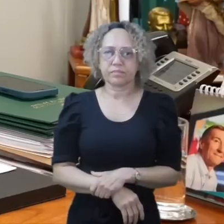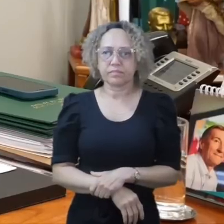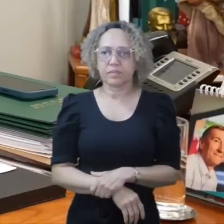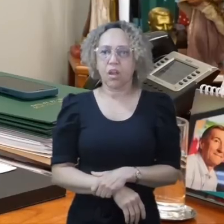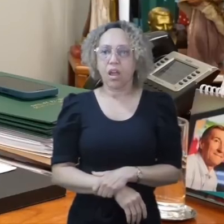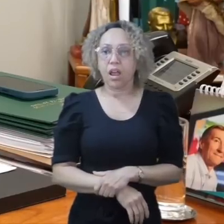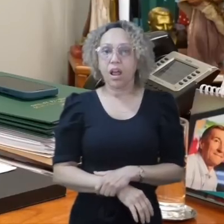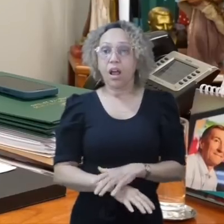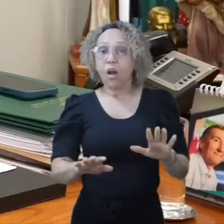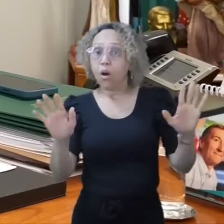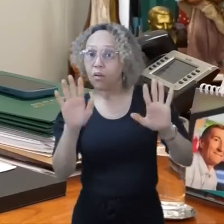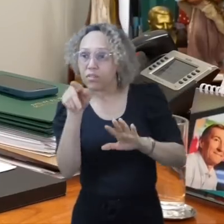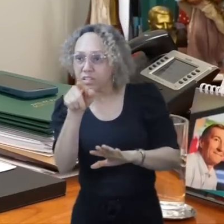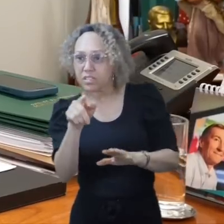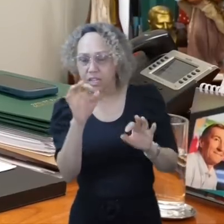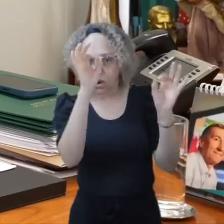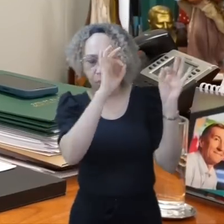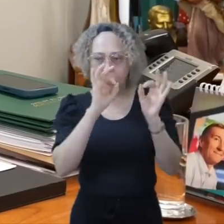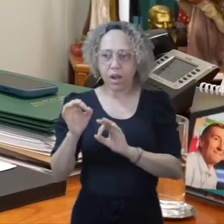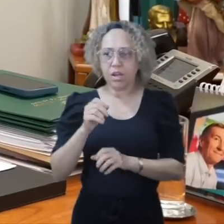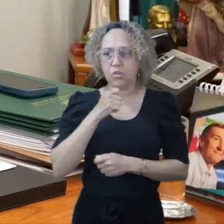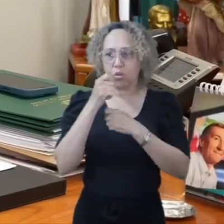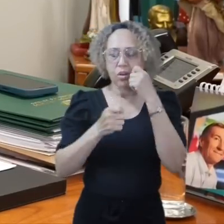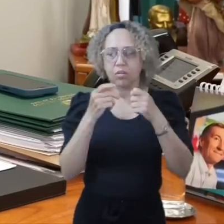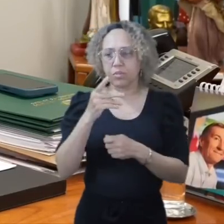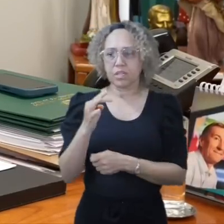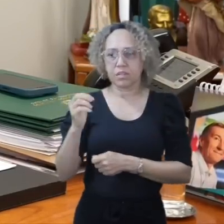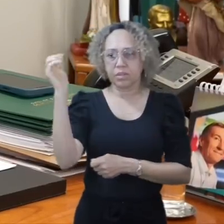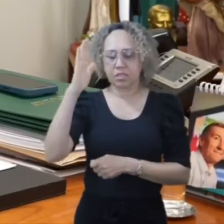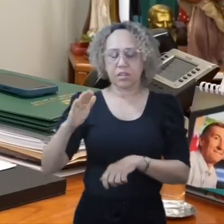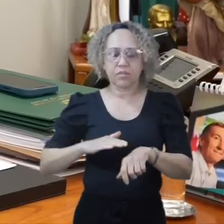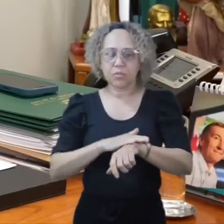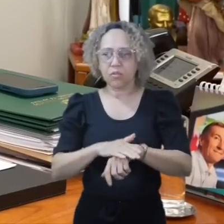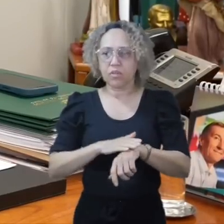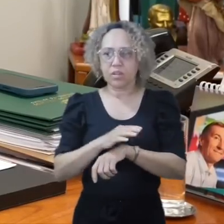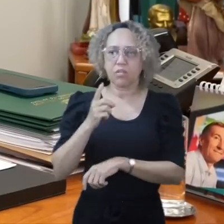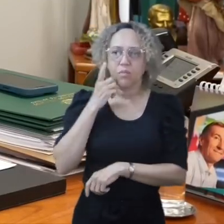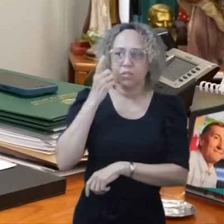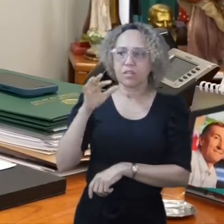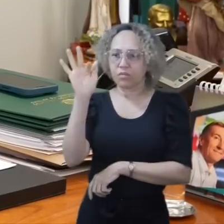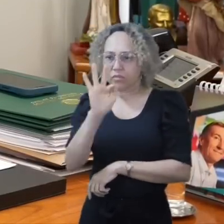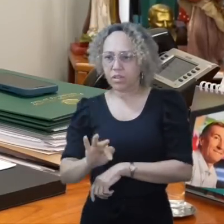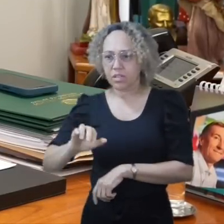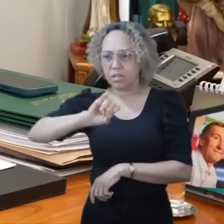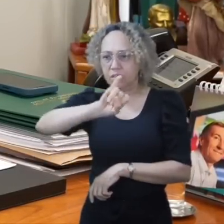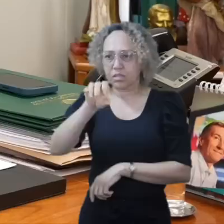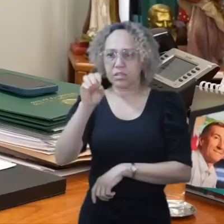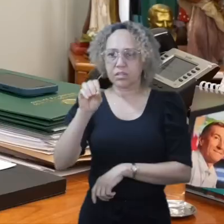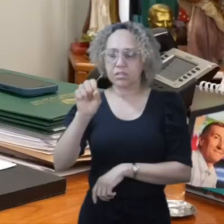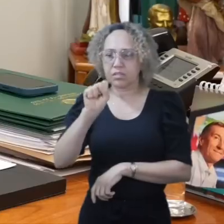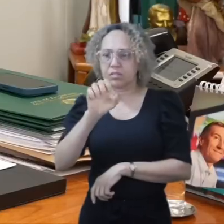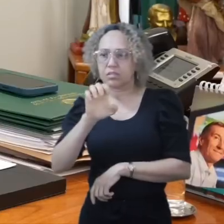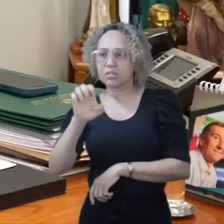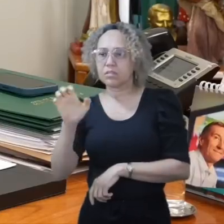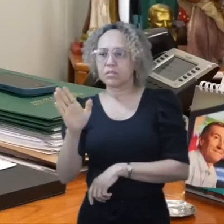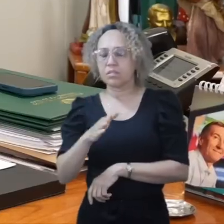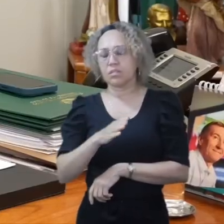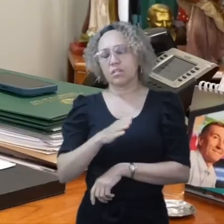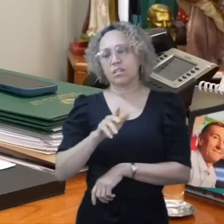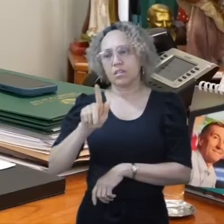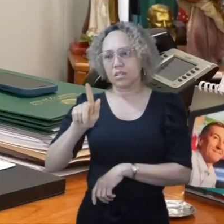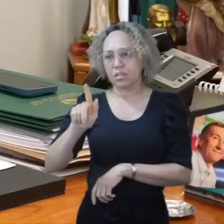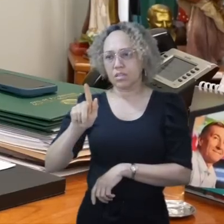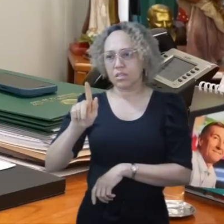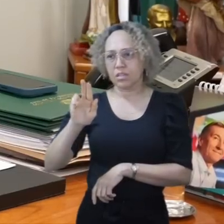Olá para você que acompanha o Jornal PT Brasil. Agora a gente vai conversar com o deputado federal José Guimarães, que é líder do governo na